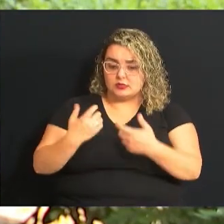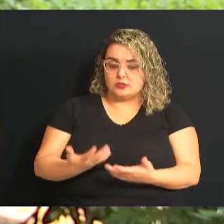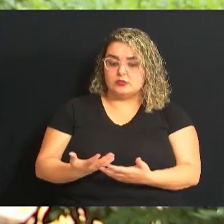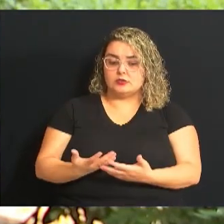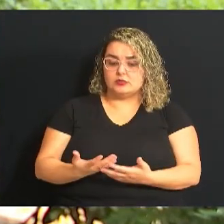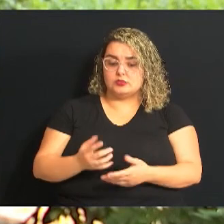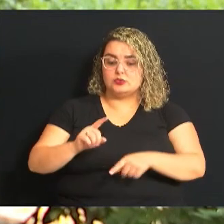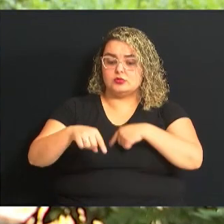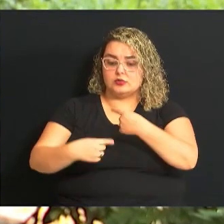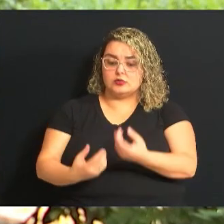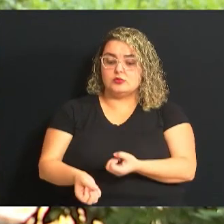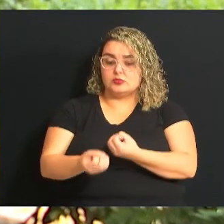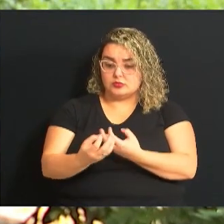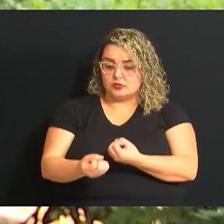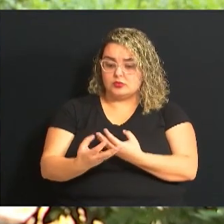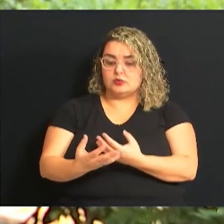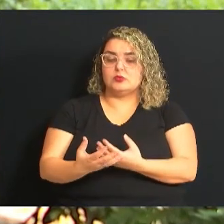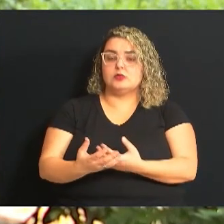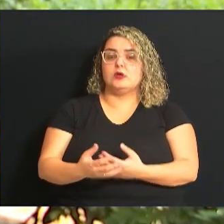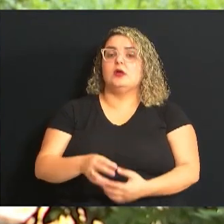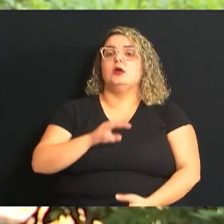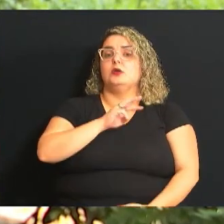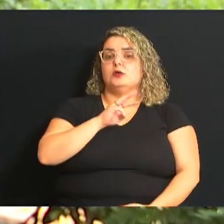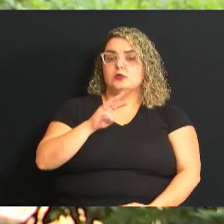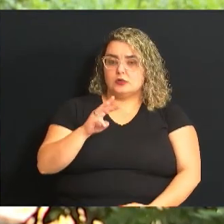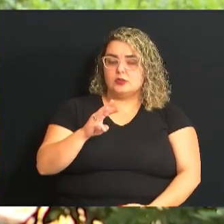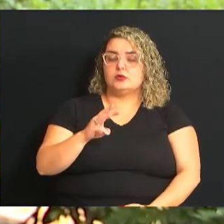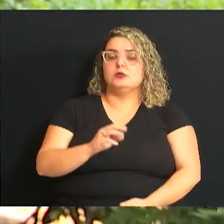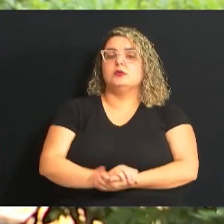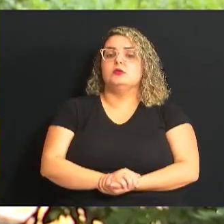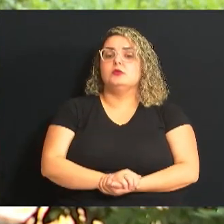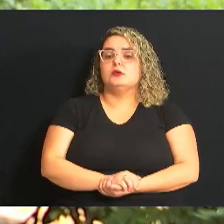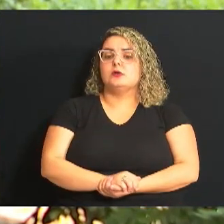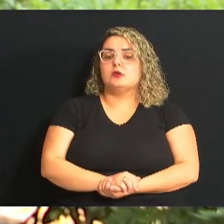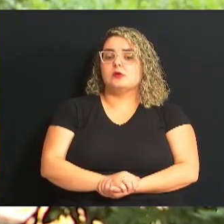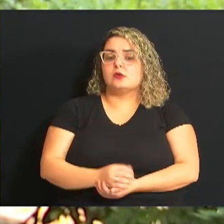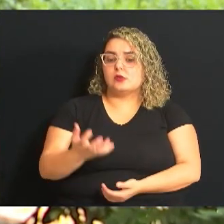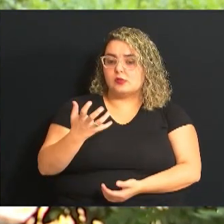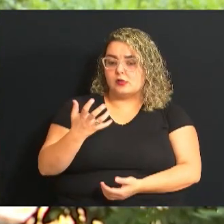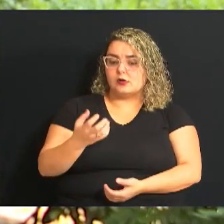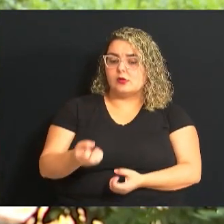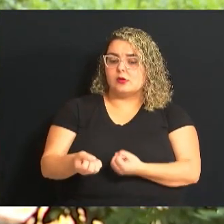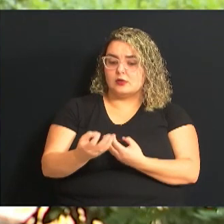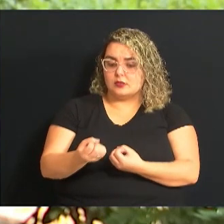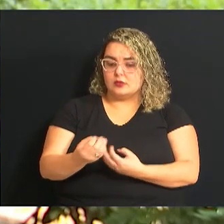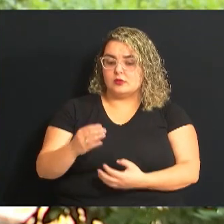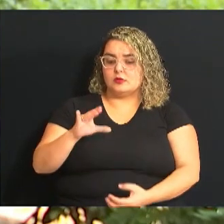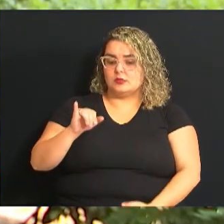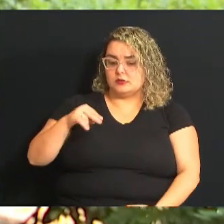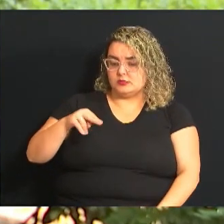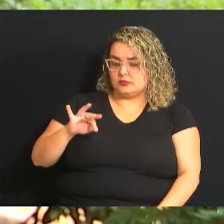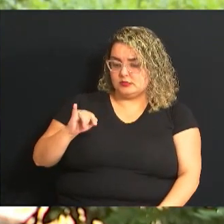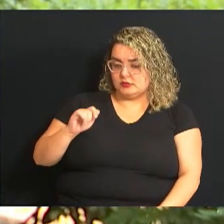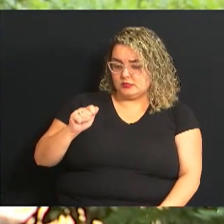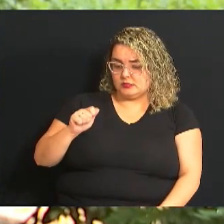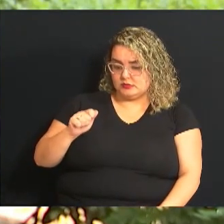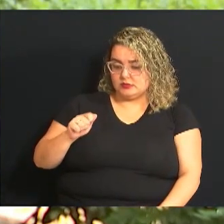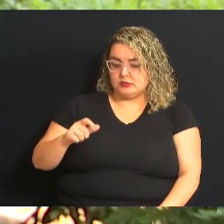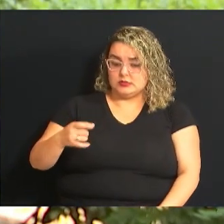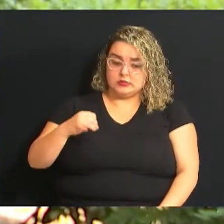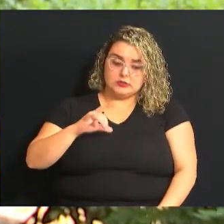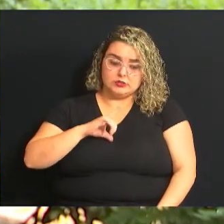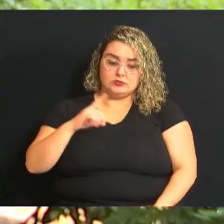outra informação, é só buscar nesse site. Eu queria deixar um dado aqui, se a Cíntia tiver alguma coisa errada,